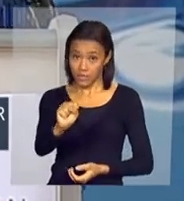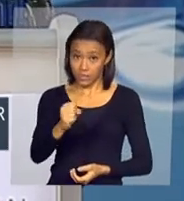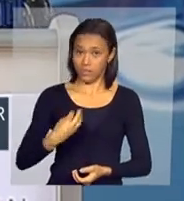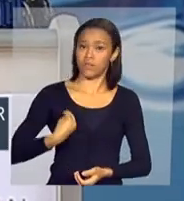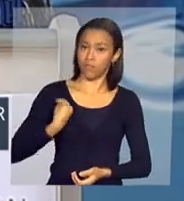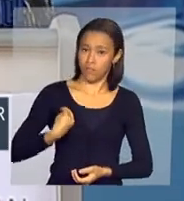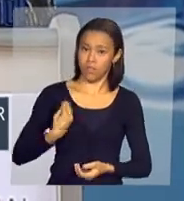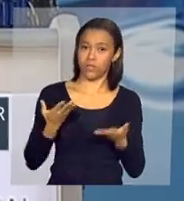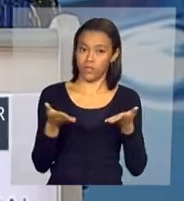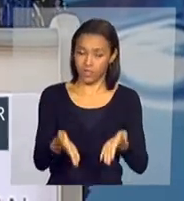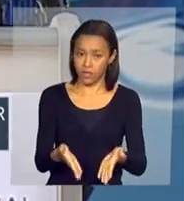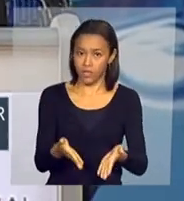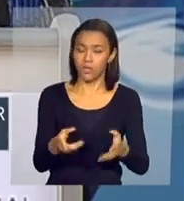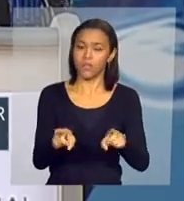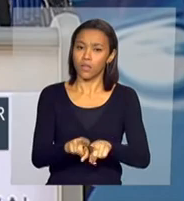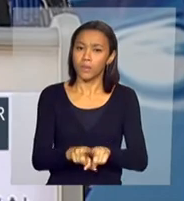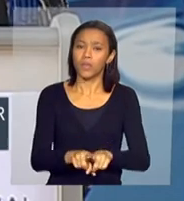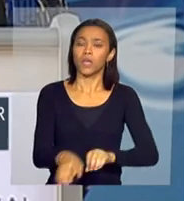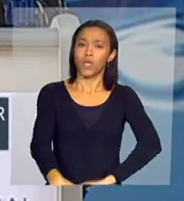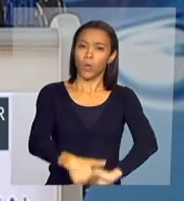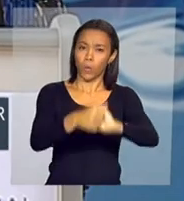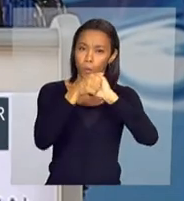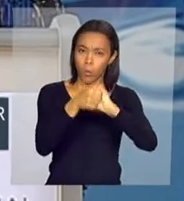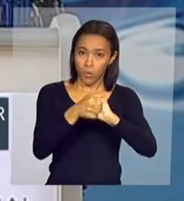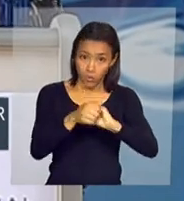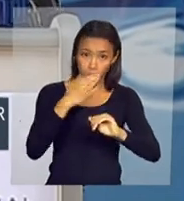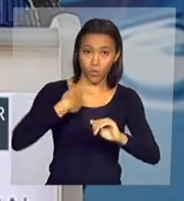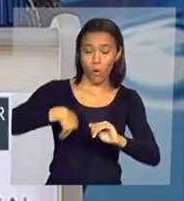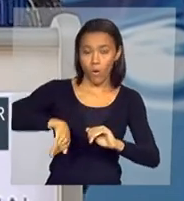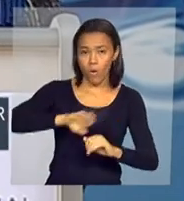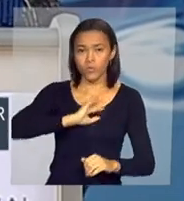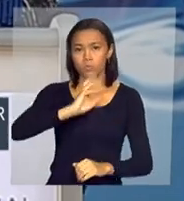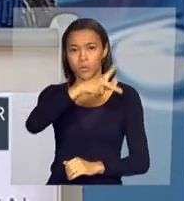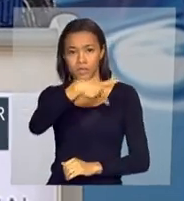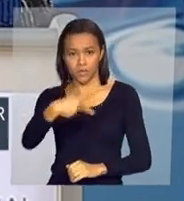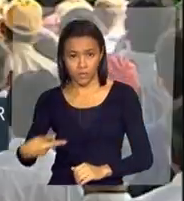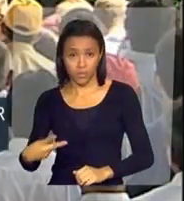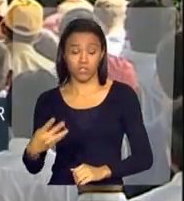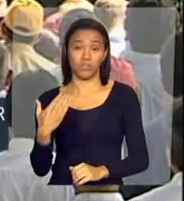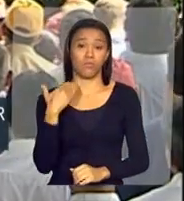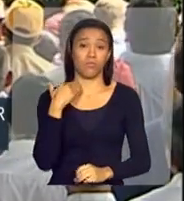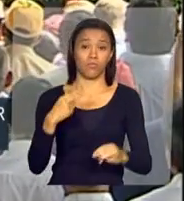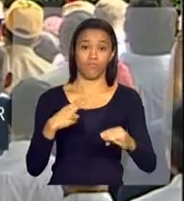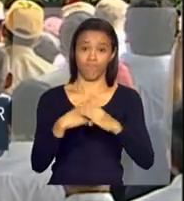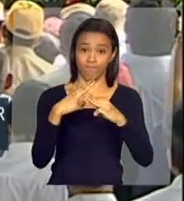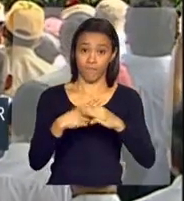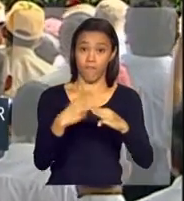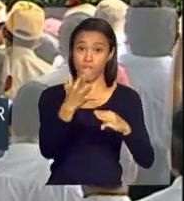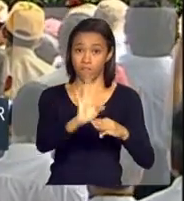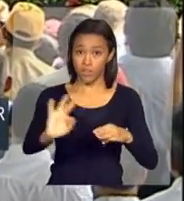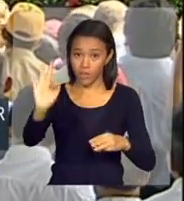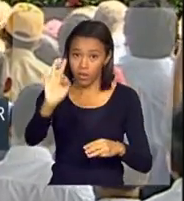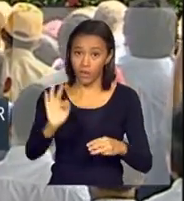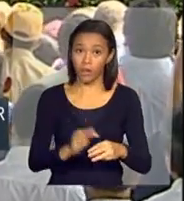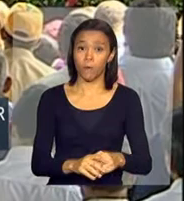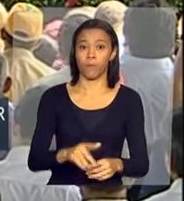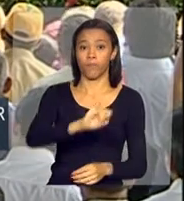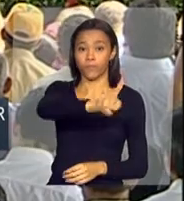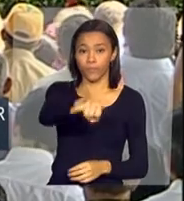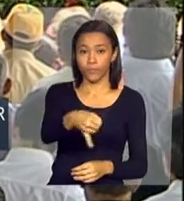presente. Cumprimento o nosso presidente da Caixa Econômica Federal, Jorge